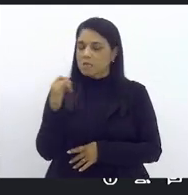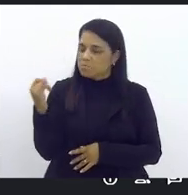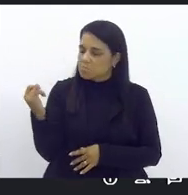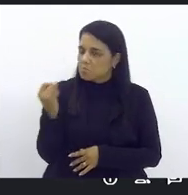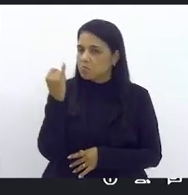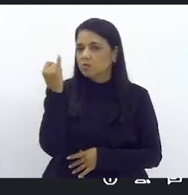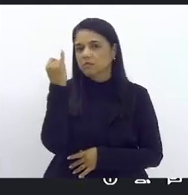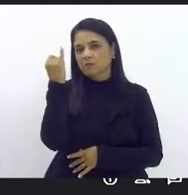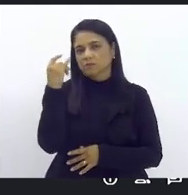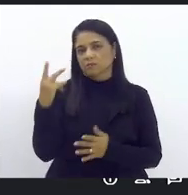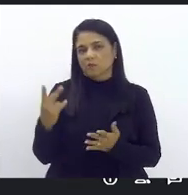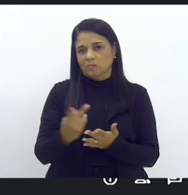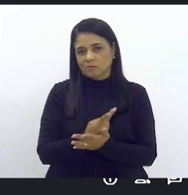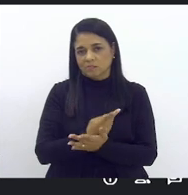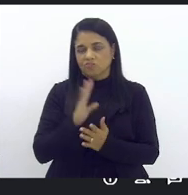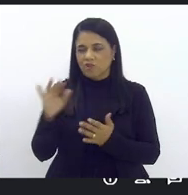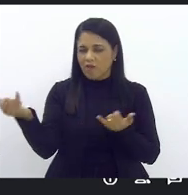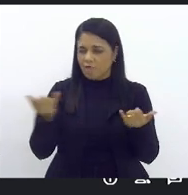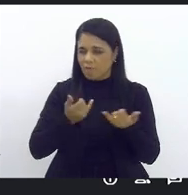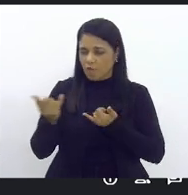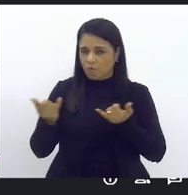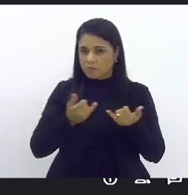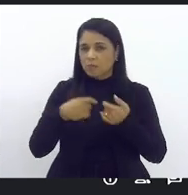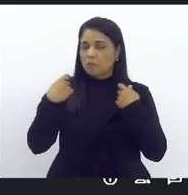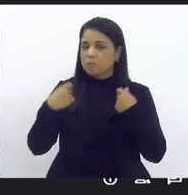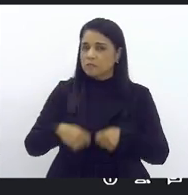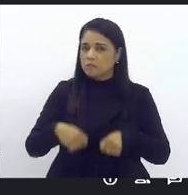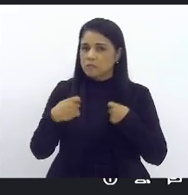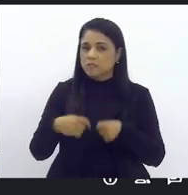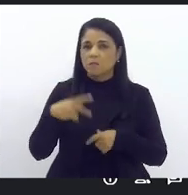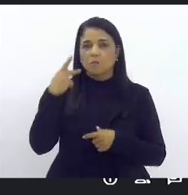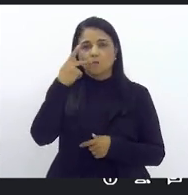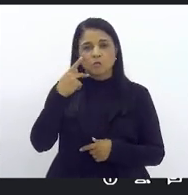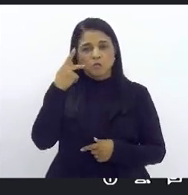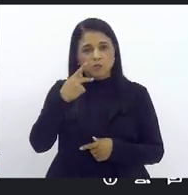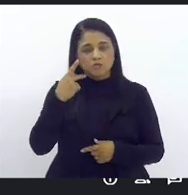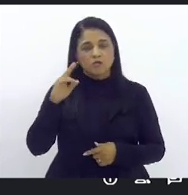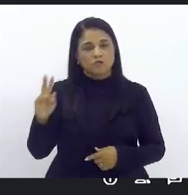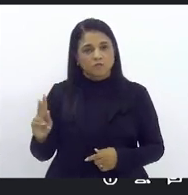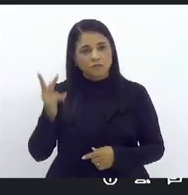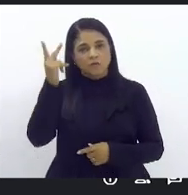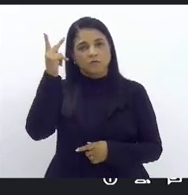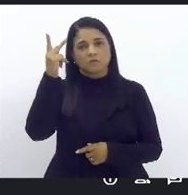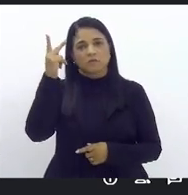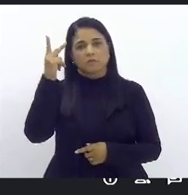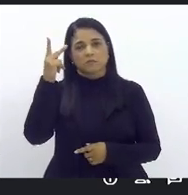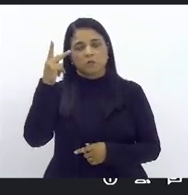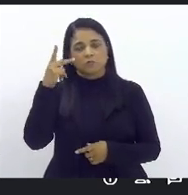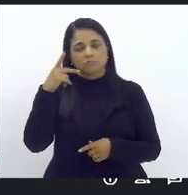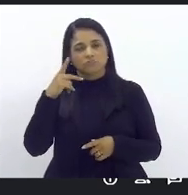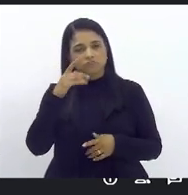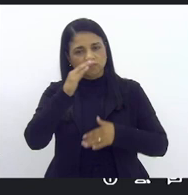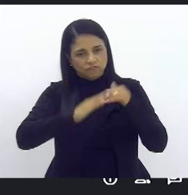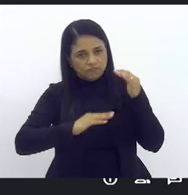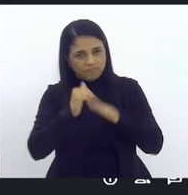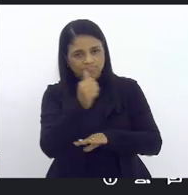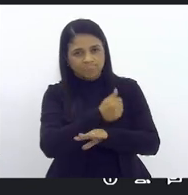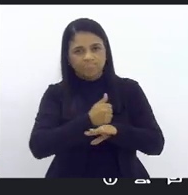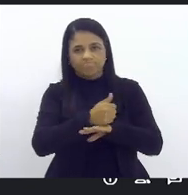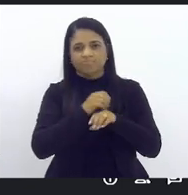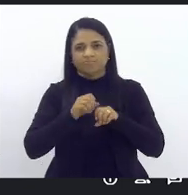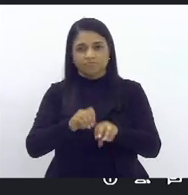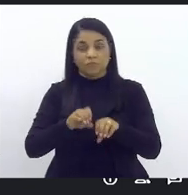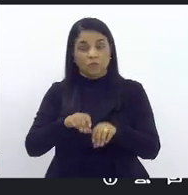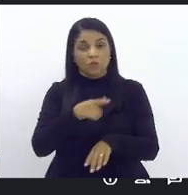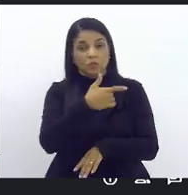aconteça. Já recebemos informações aqui de que precisamos de política de valorização para os profissionais da educação. Em